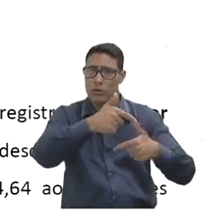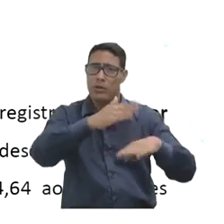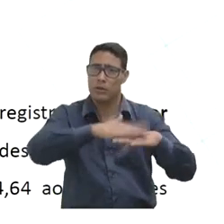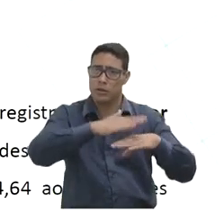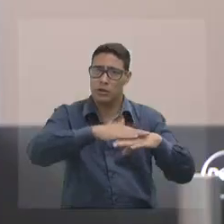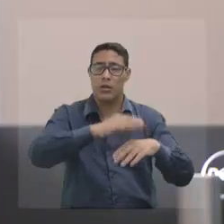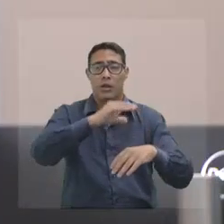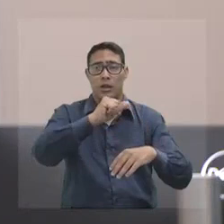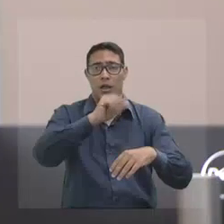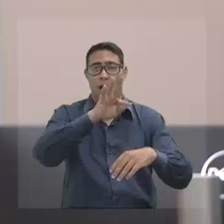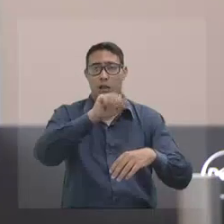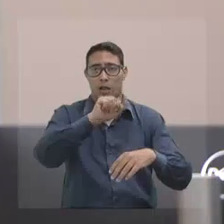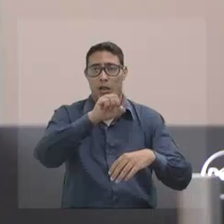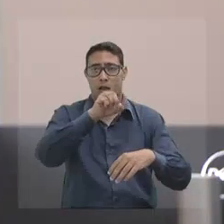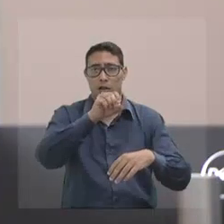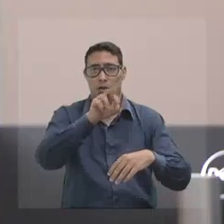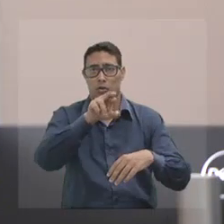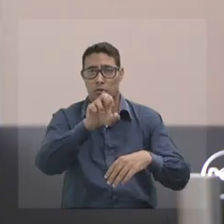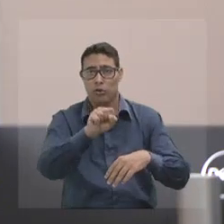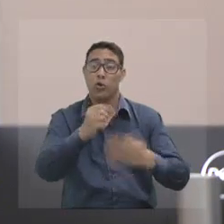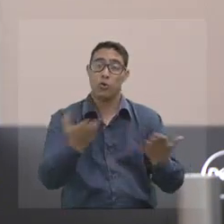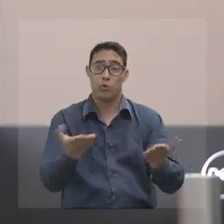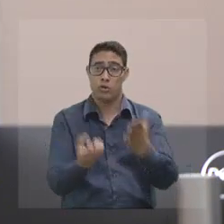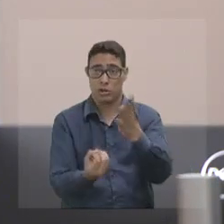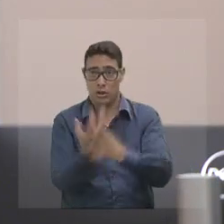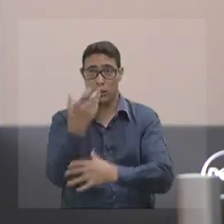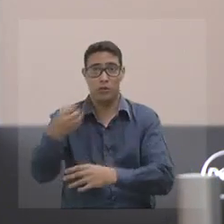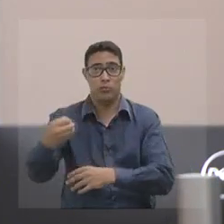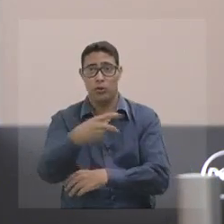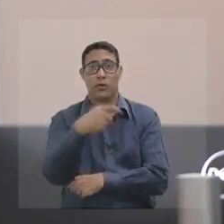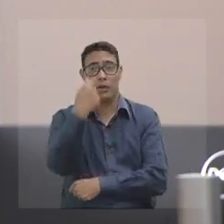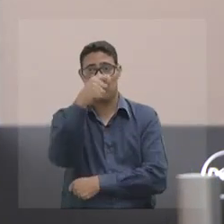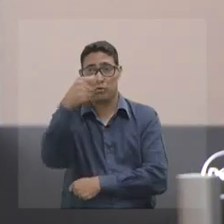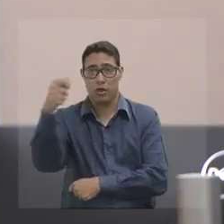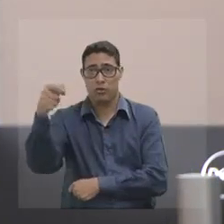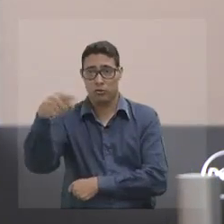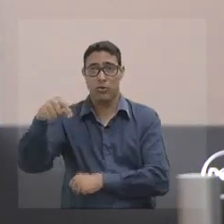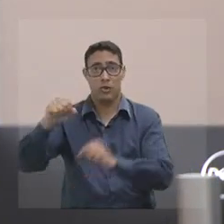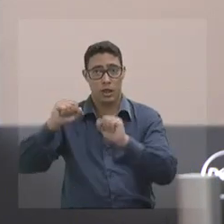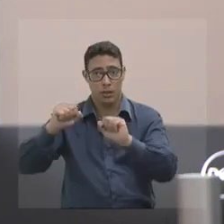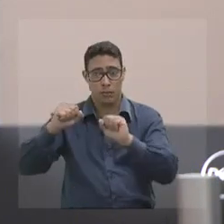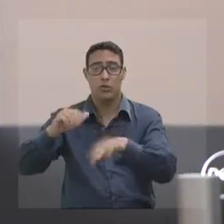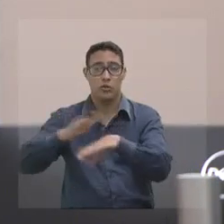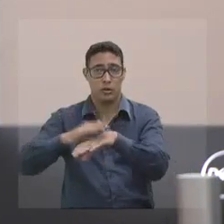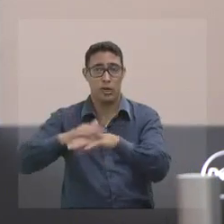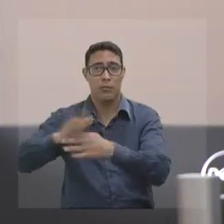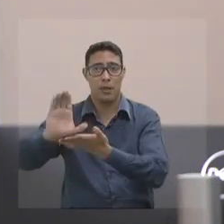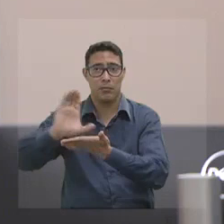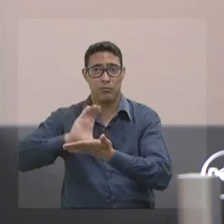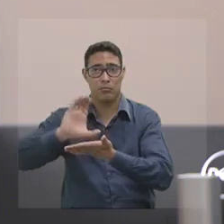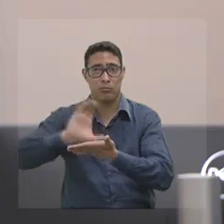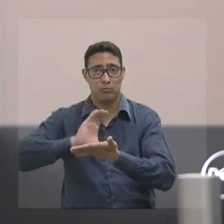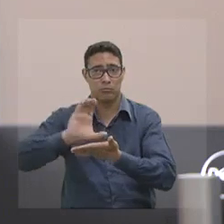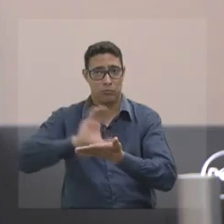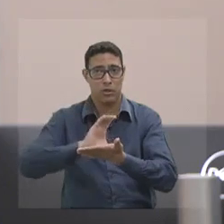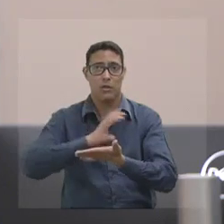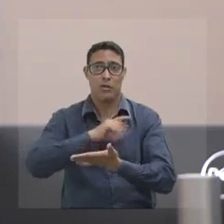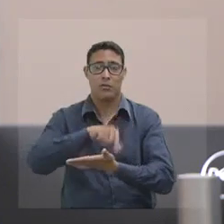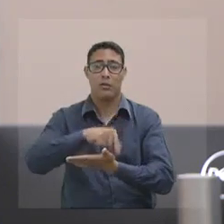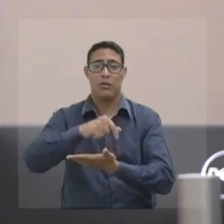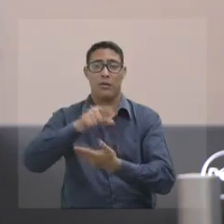trabalhado em organização de novas associações para que elas possam de fato receber esse benefício